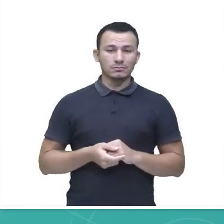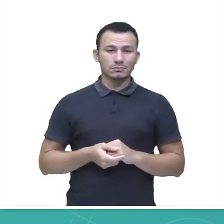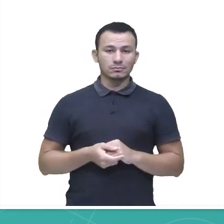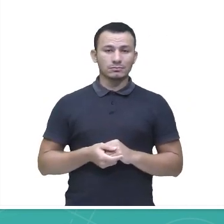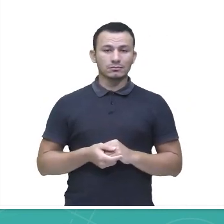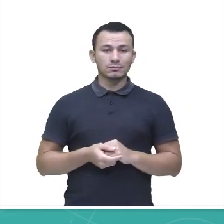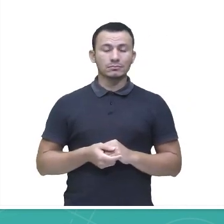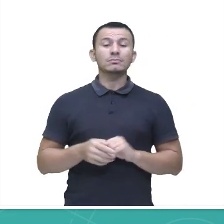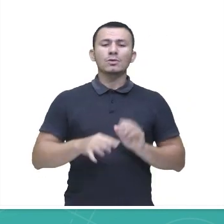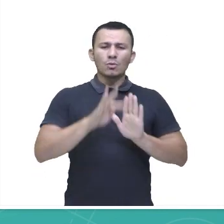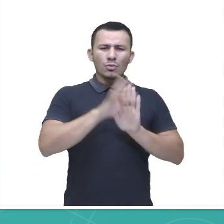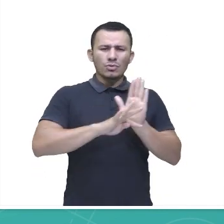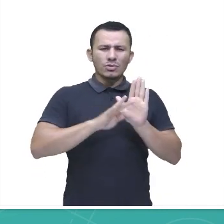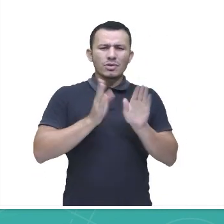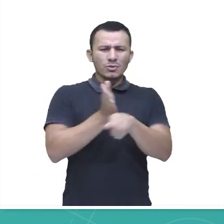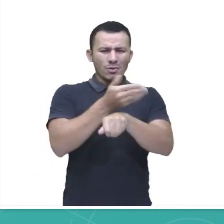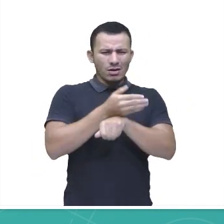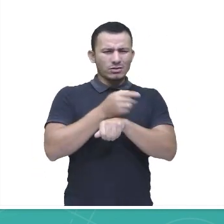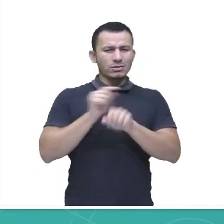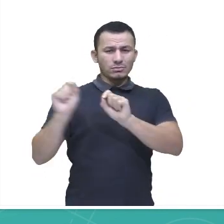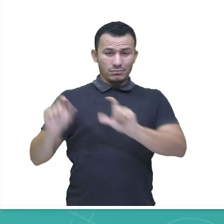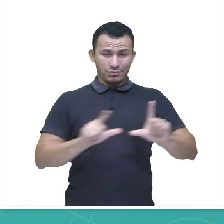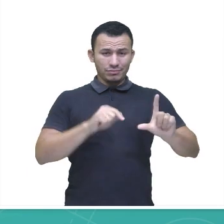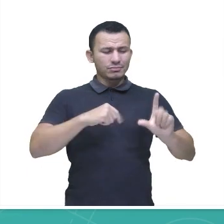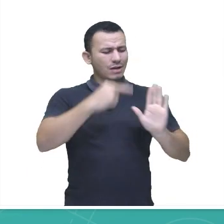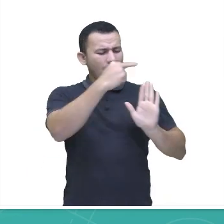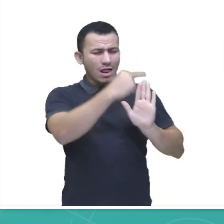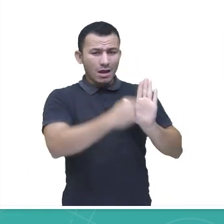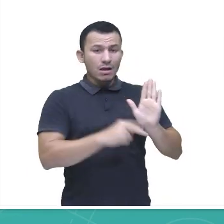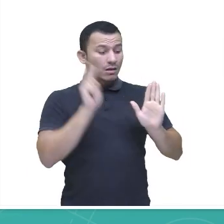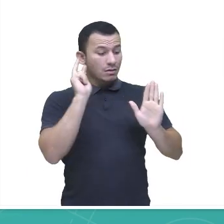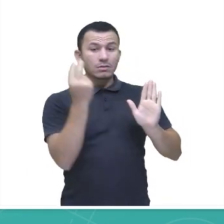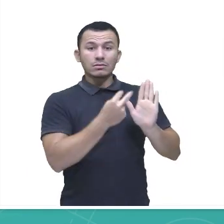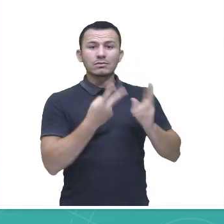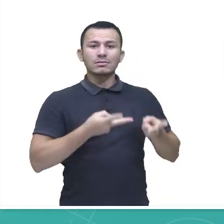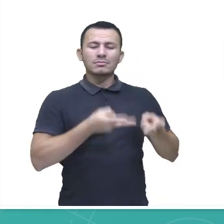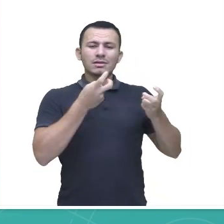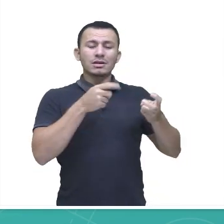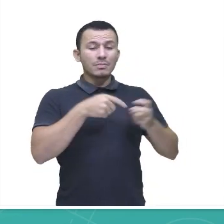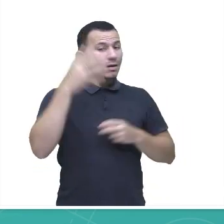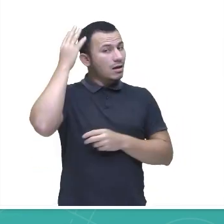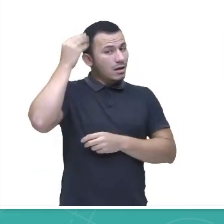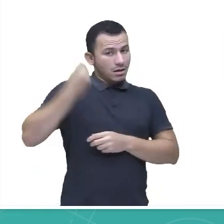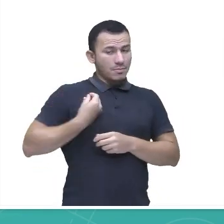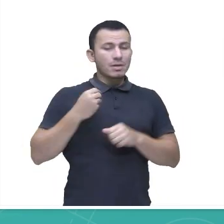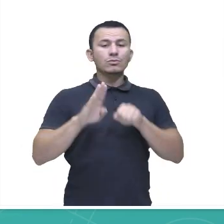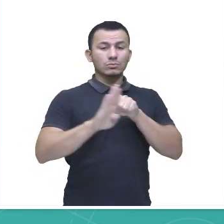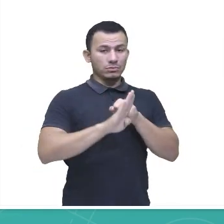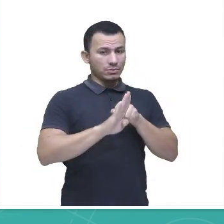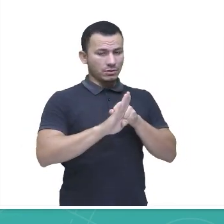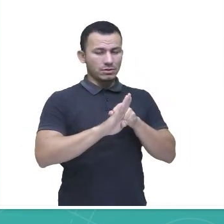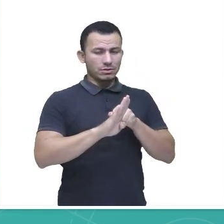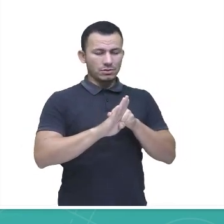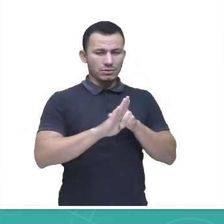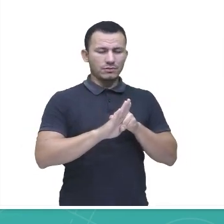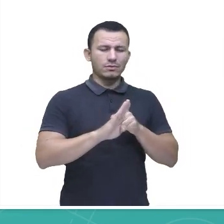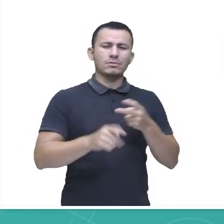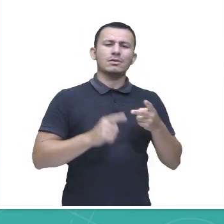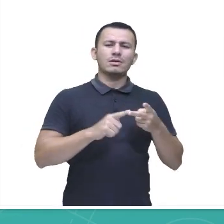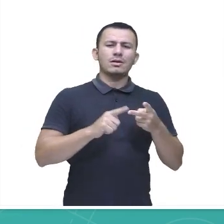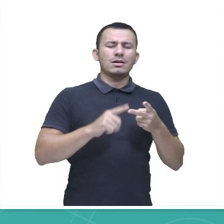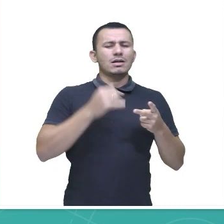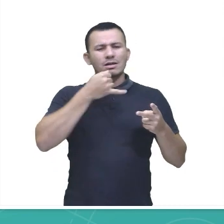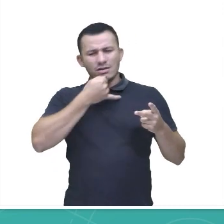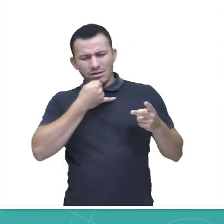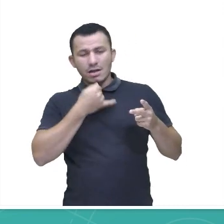no texto anterior, na cartela anterior, analisei aqui, você já percebeu que cabelo é substantivo, né?